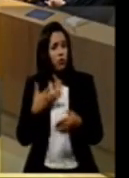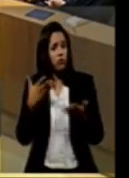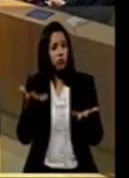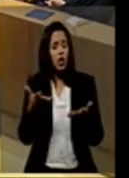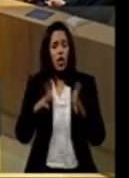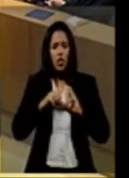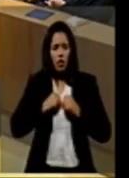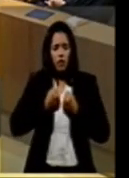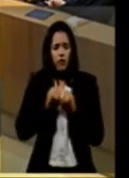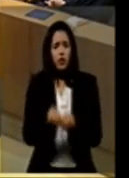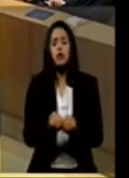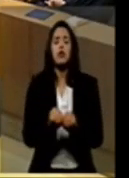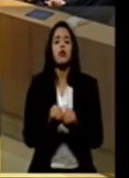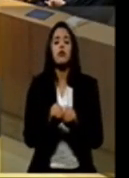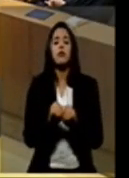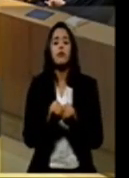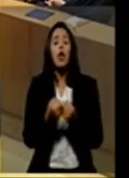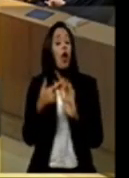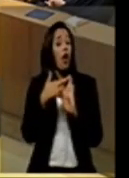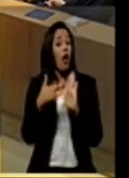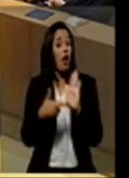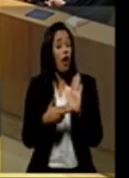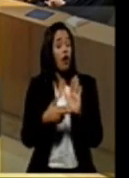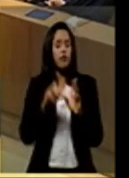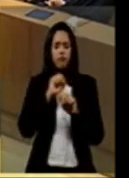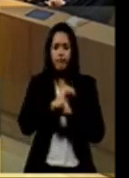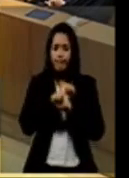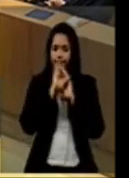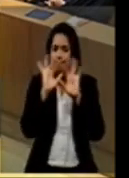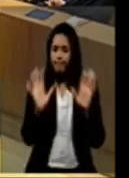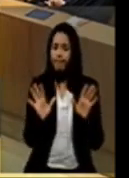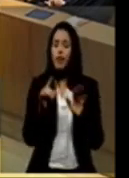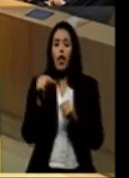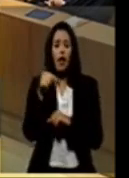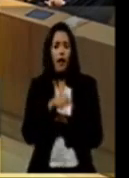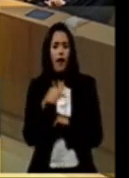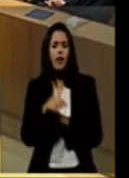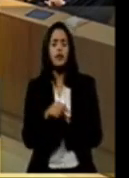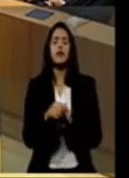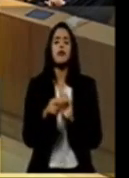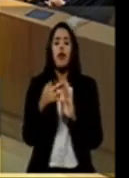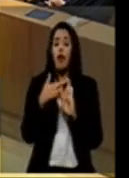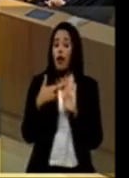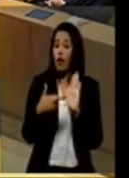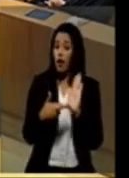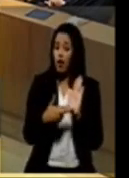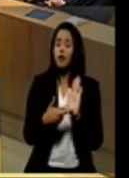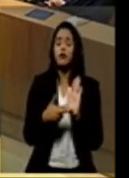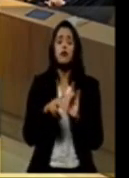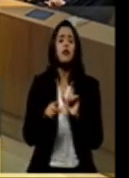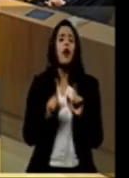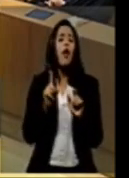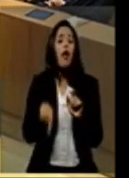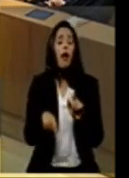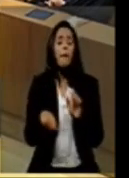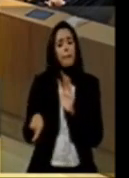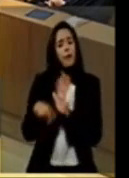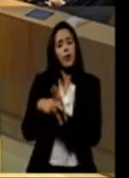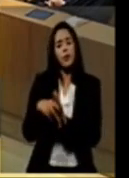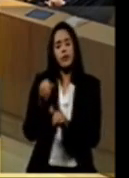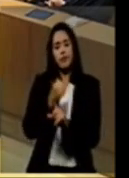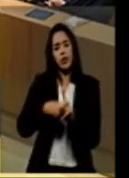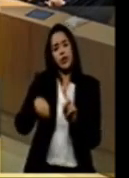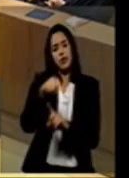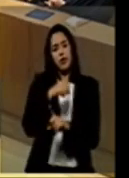da advocacia esclarecendo que essas prerrogativas são na verdade da sociedade